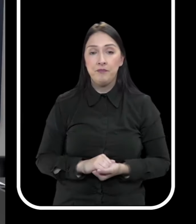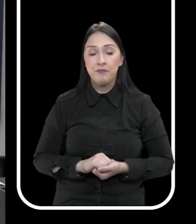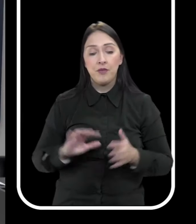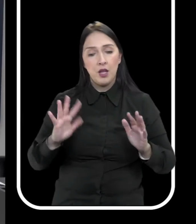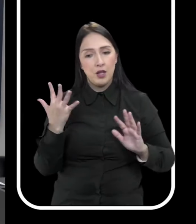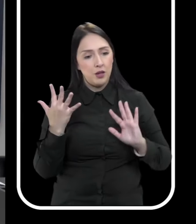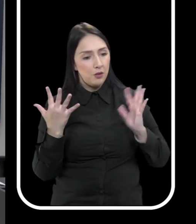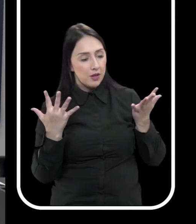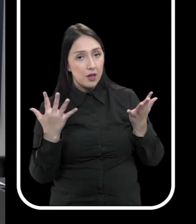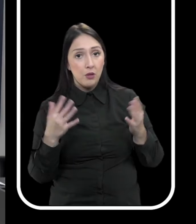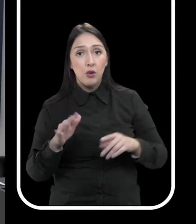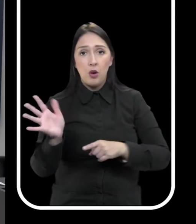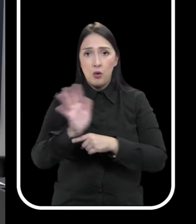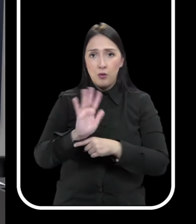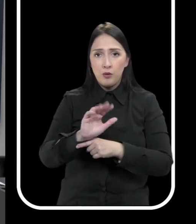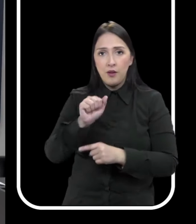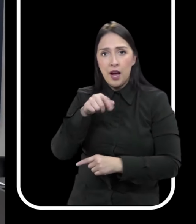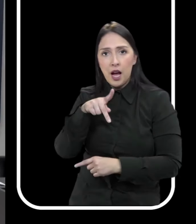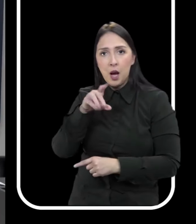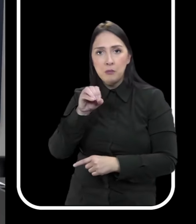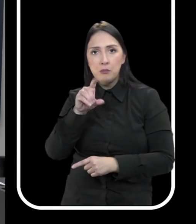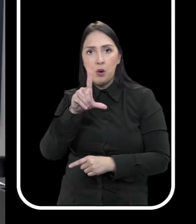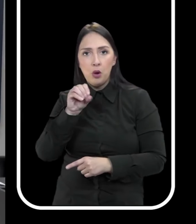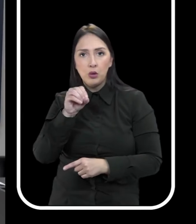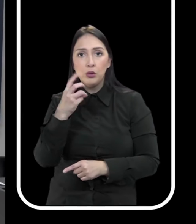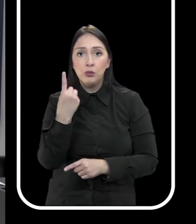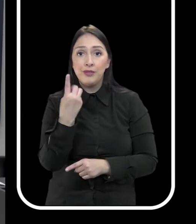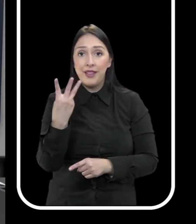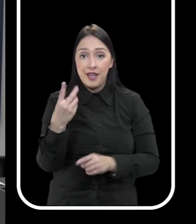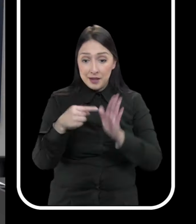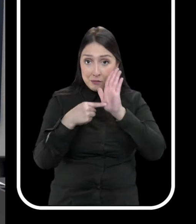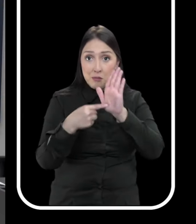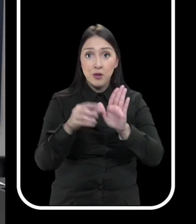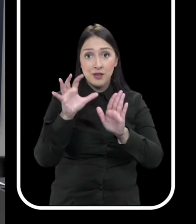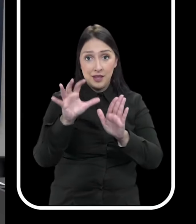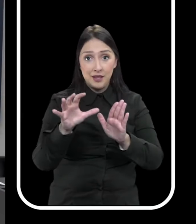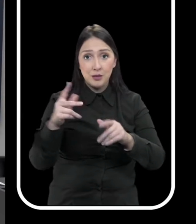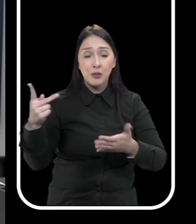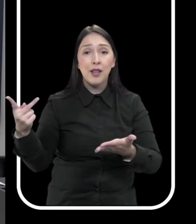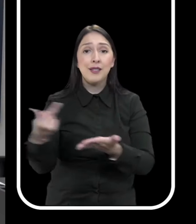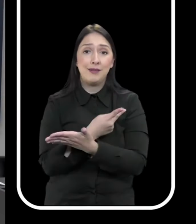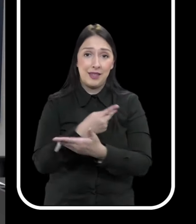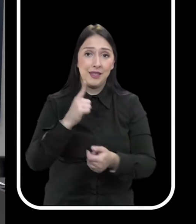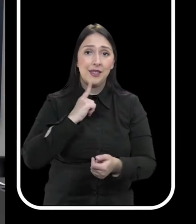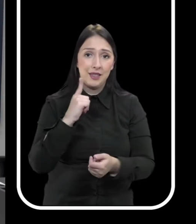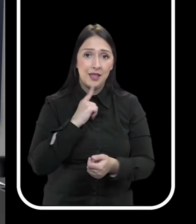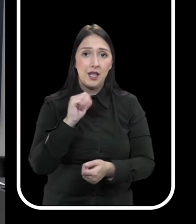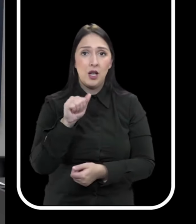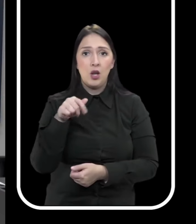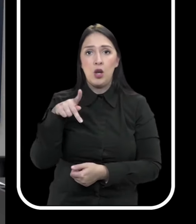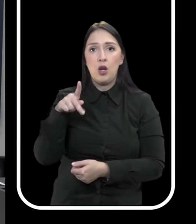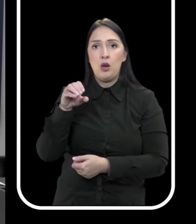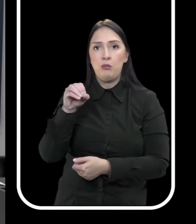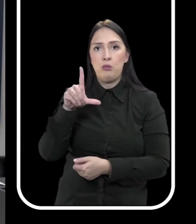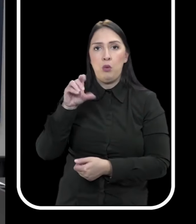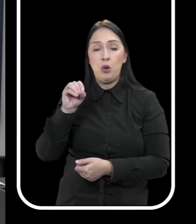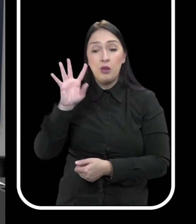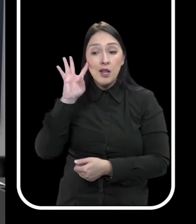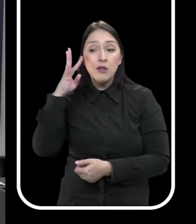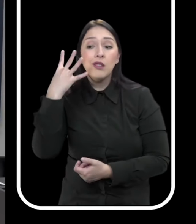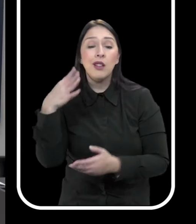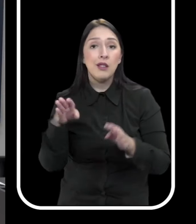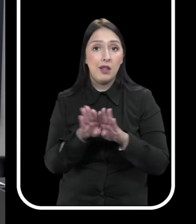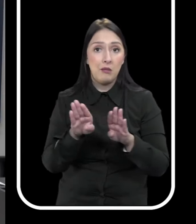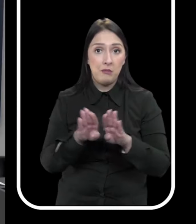exatamente situações. Aquele filme do Apollo 13, inclusive, mostra muito isso, né? Aquele acidente que aconteceu com o Apollo,